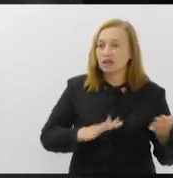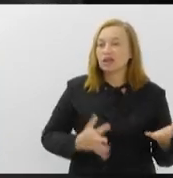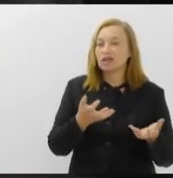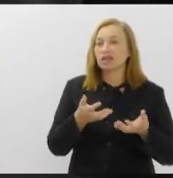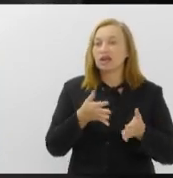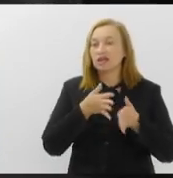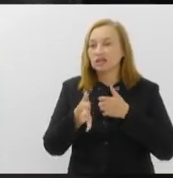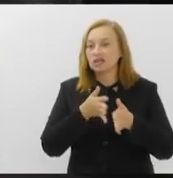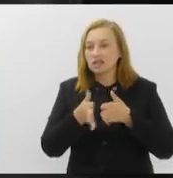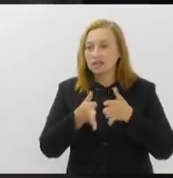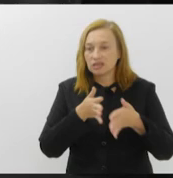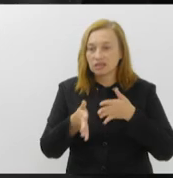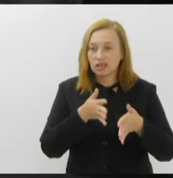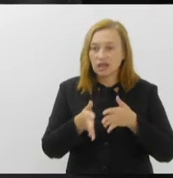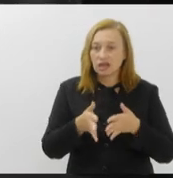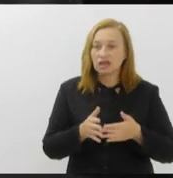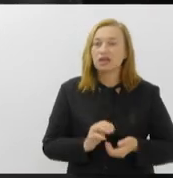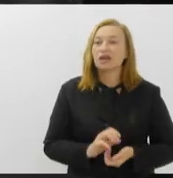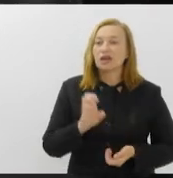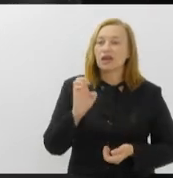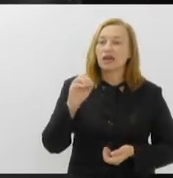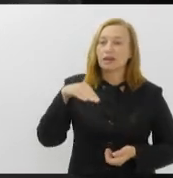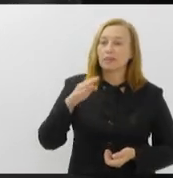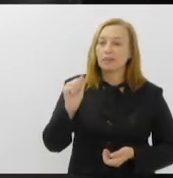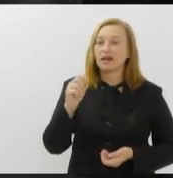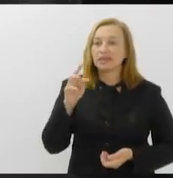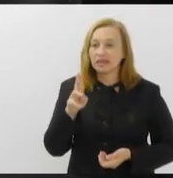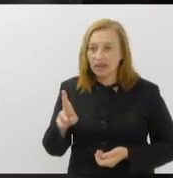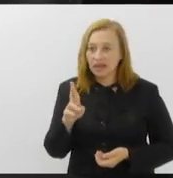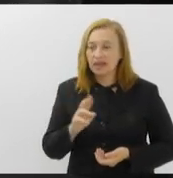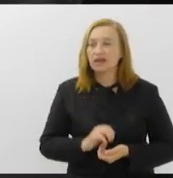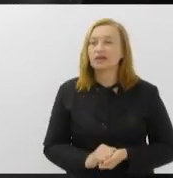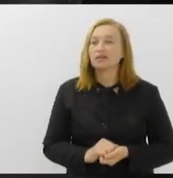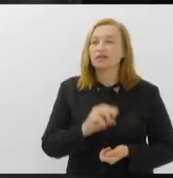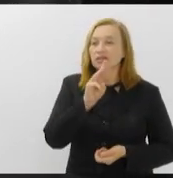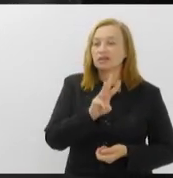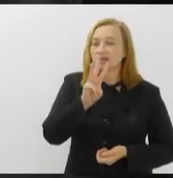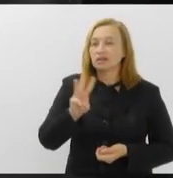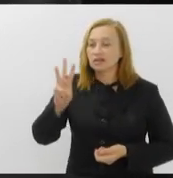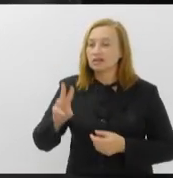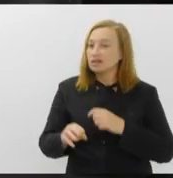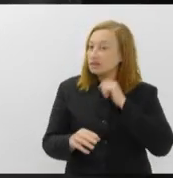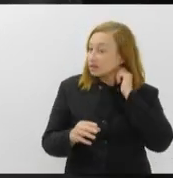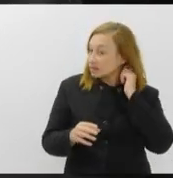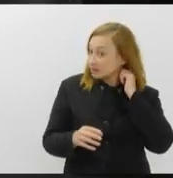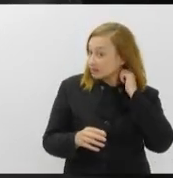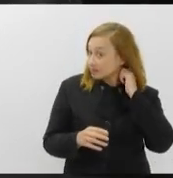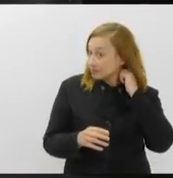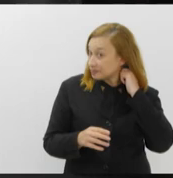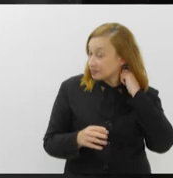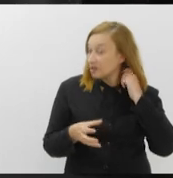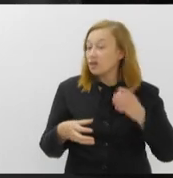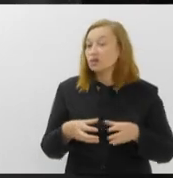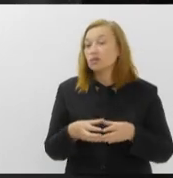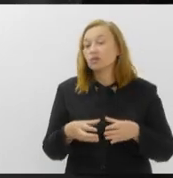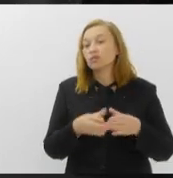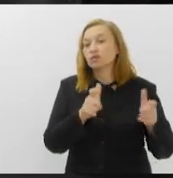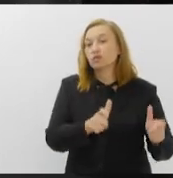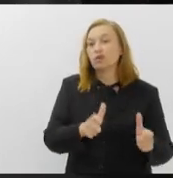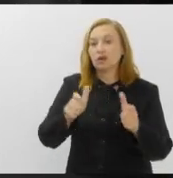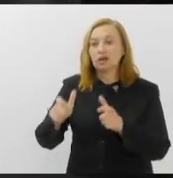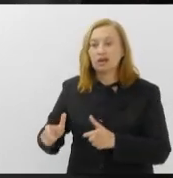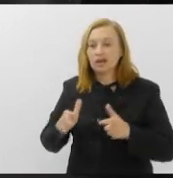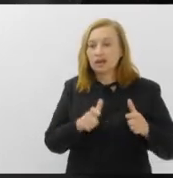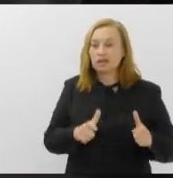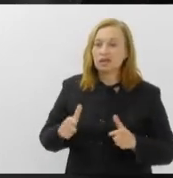acessar relatórios de atividade na página da EMATER, são auditáveis, vem, se originam nas equipes locais que